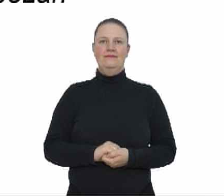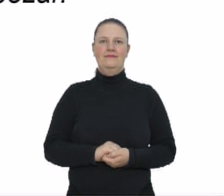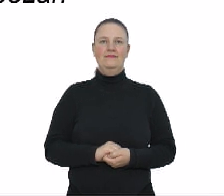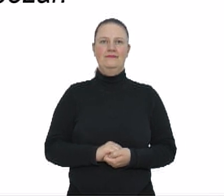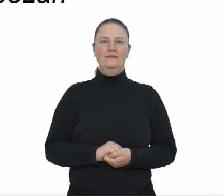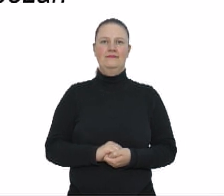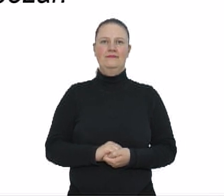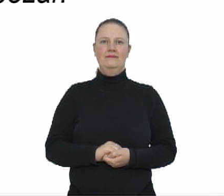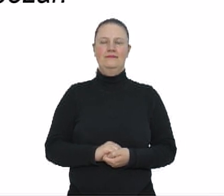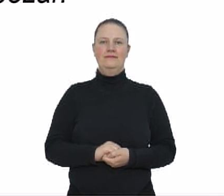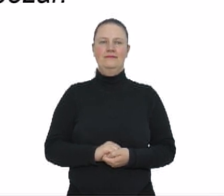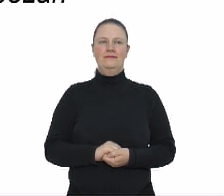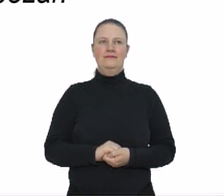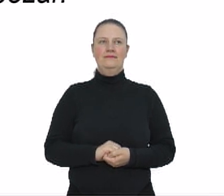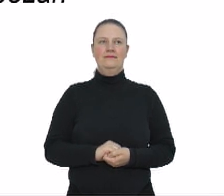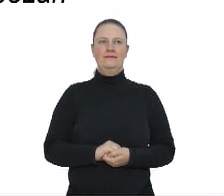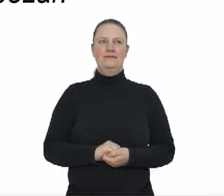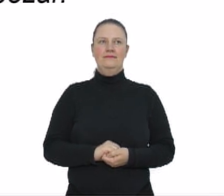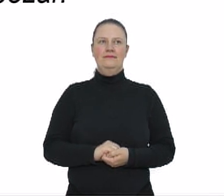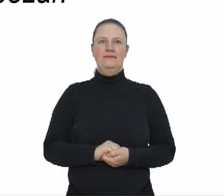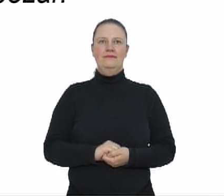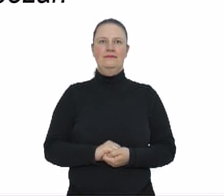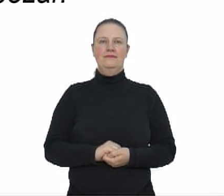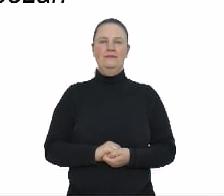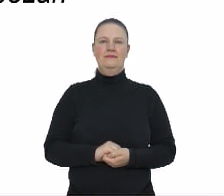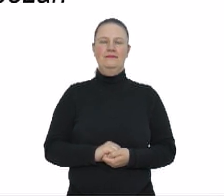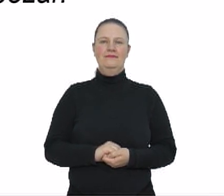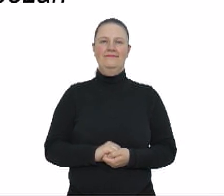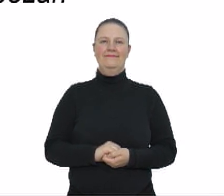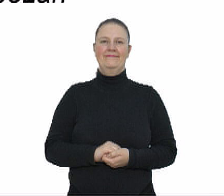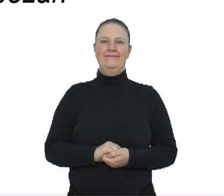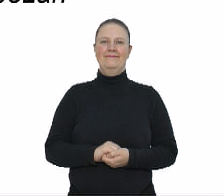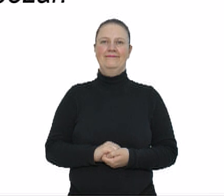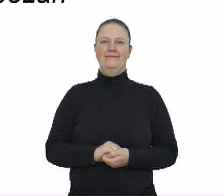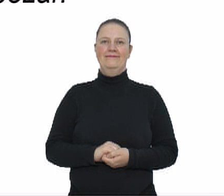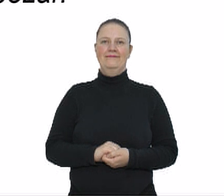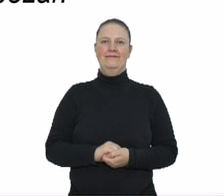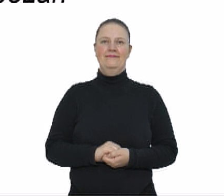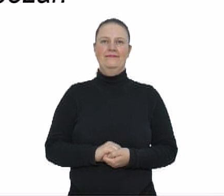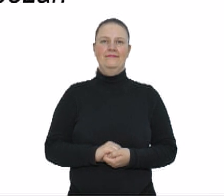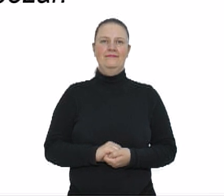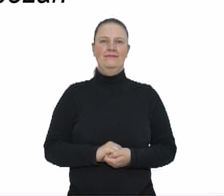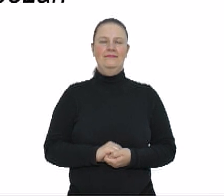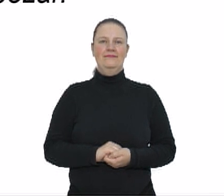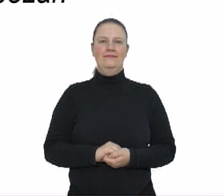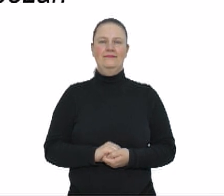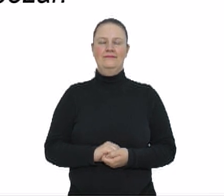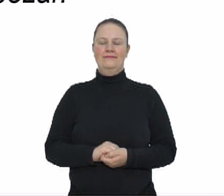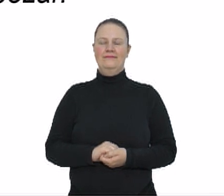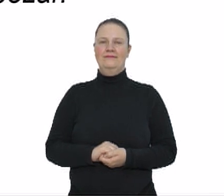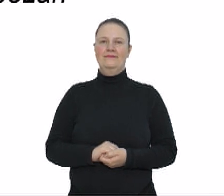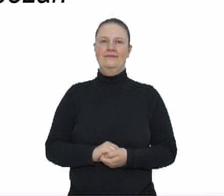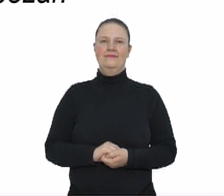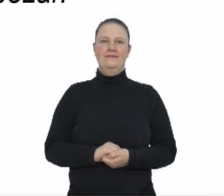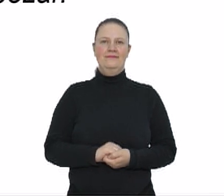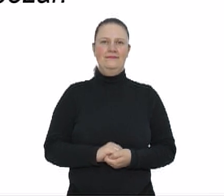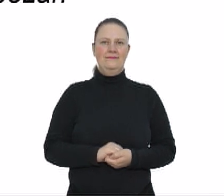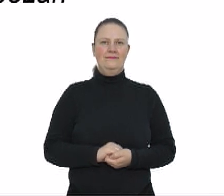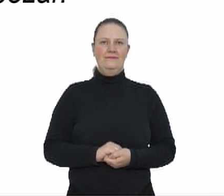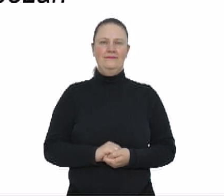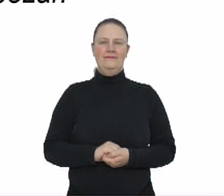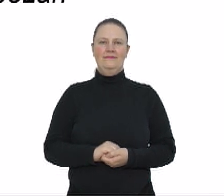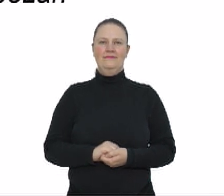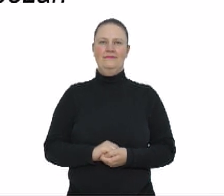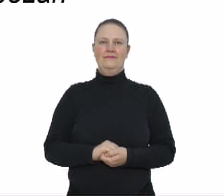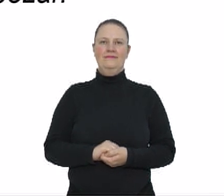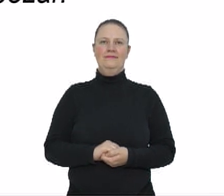Viajar es vestirse de loco, es decir, no me importa. Es querer